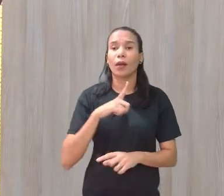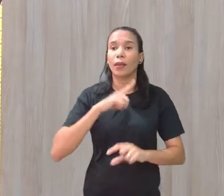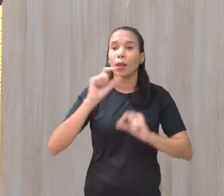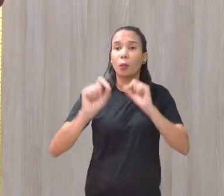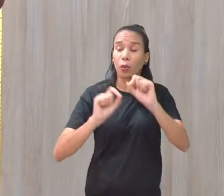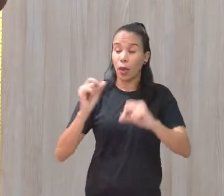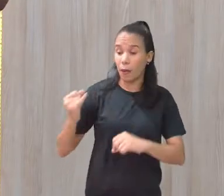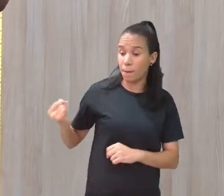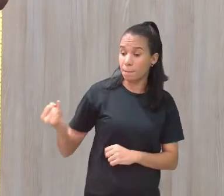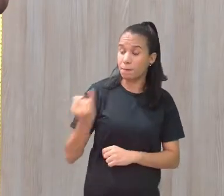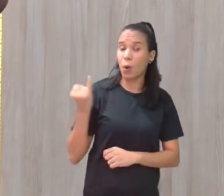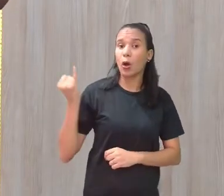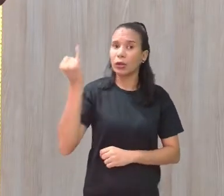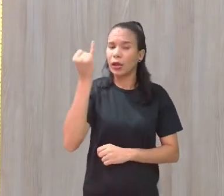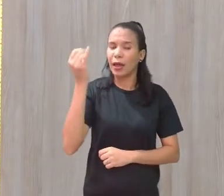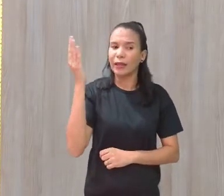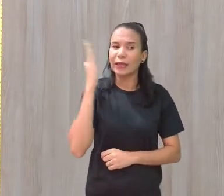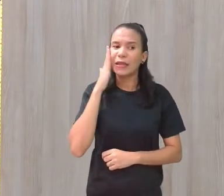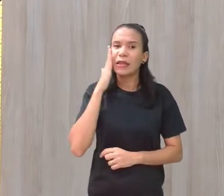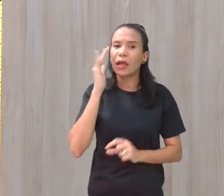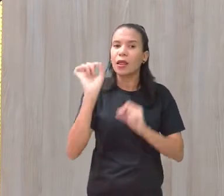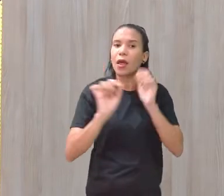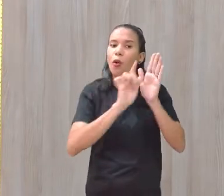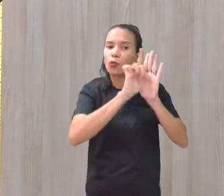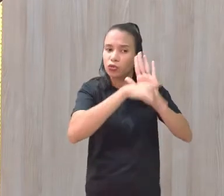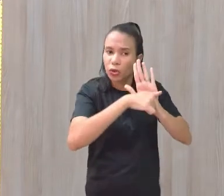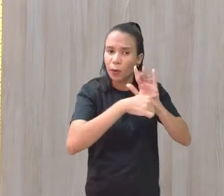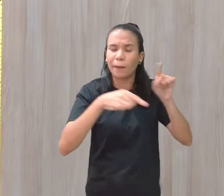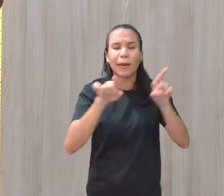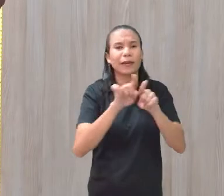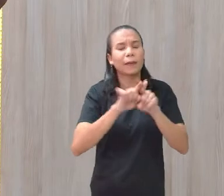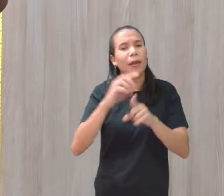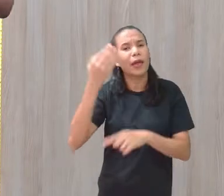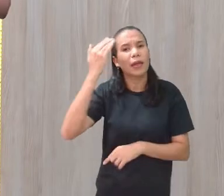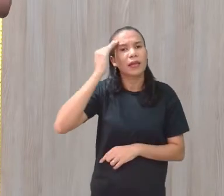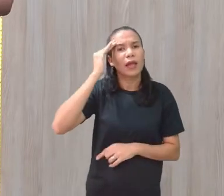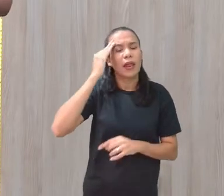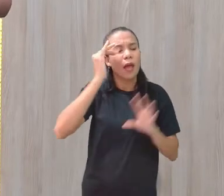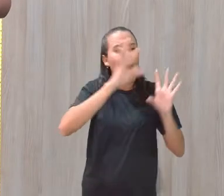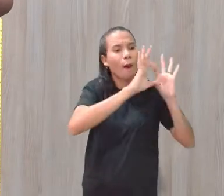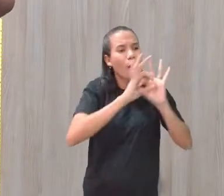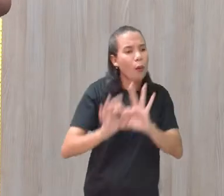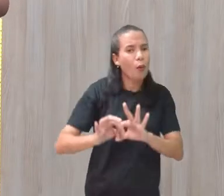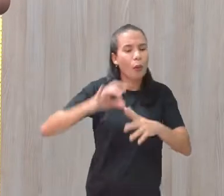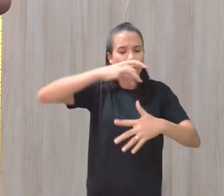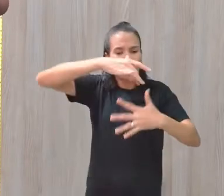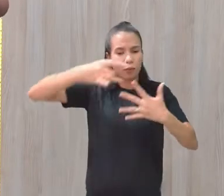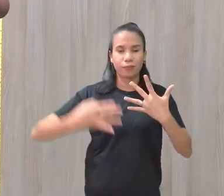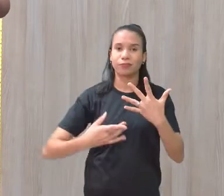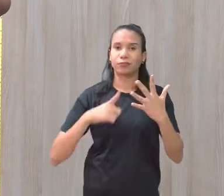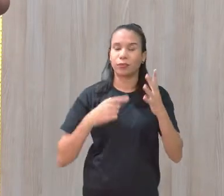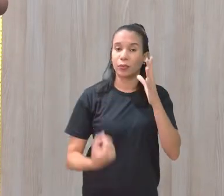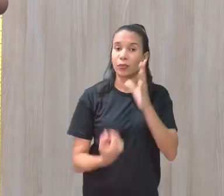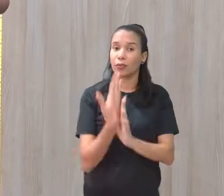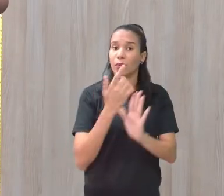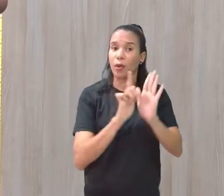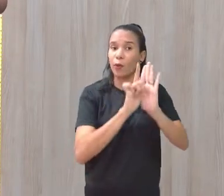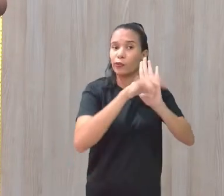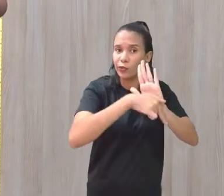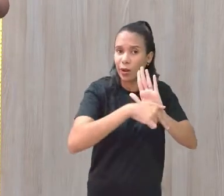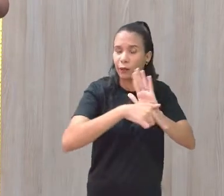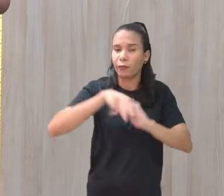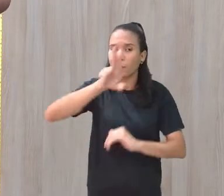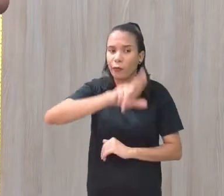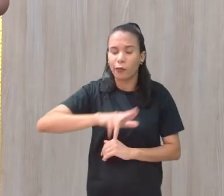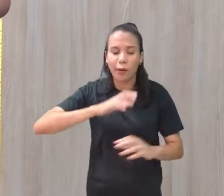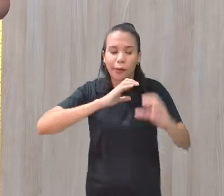essa importância de compreender o gênero, mas também a gente precisa compreender os elementos que formam esse gênero, que formam a